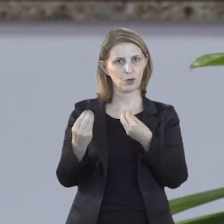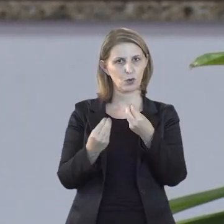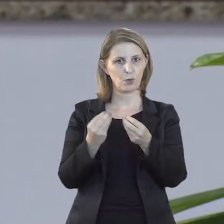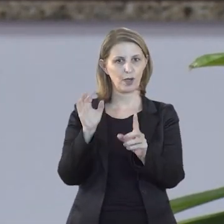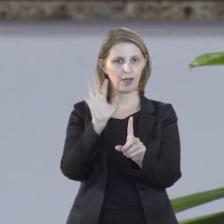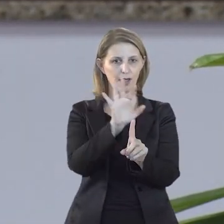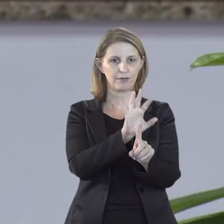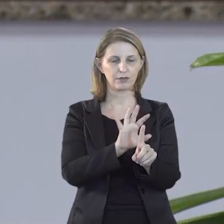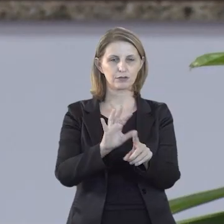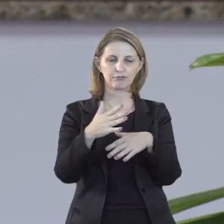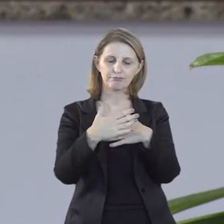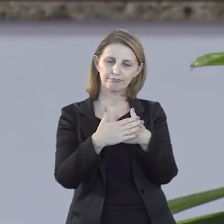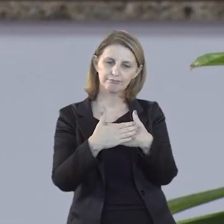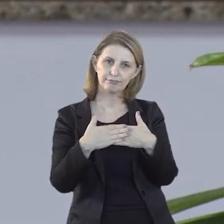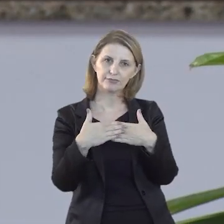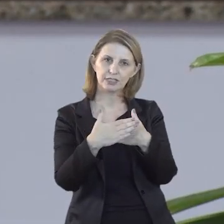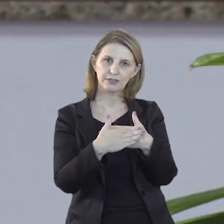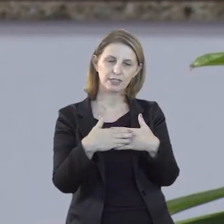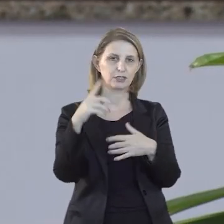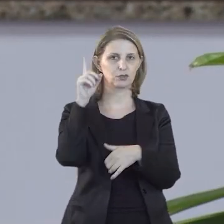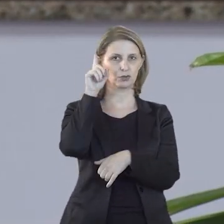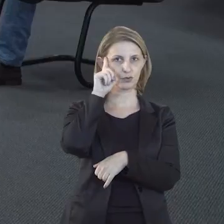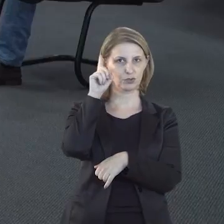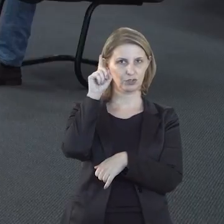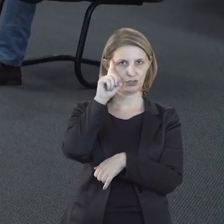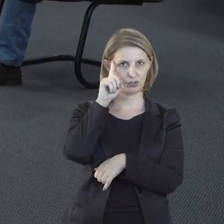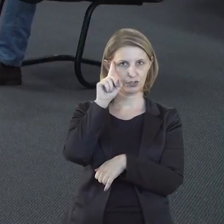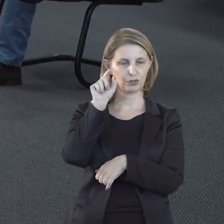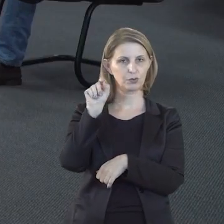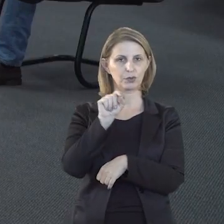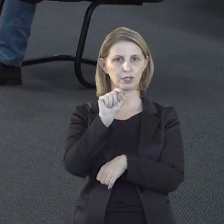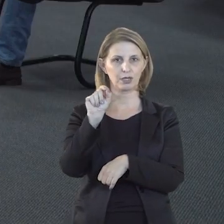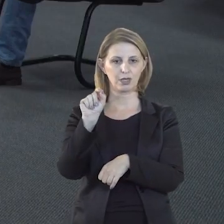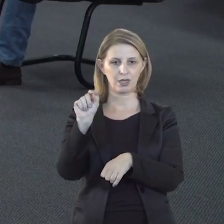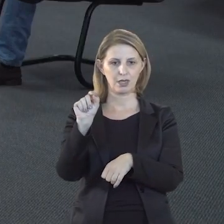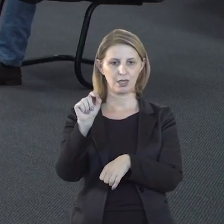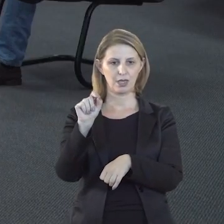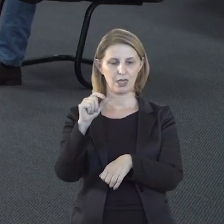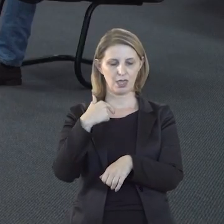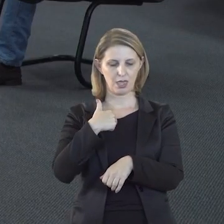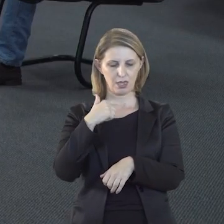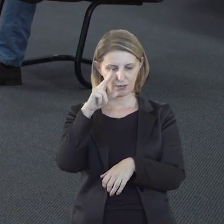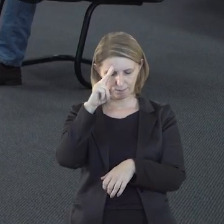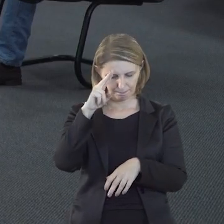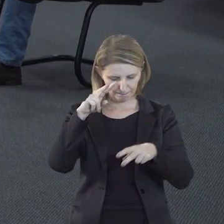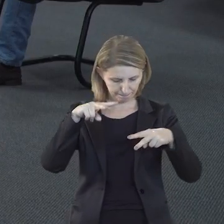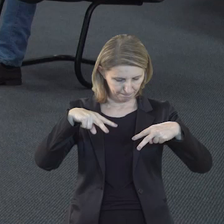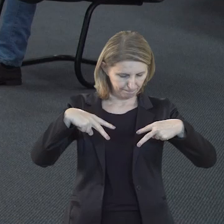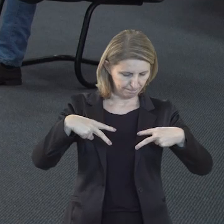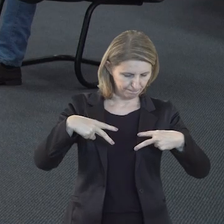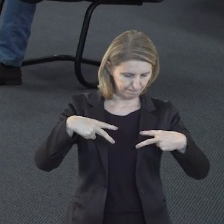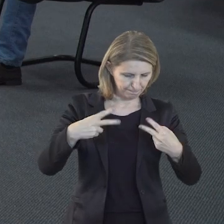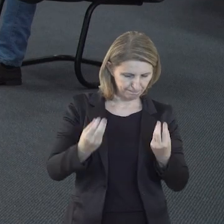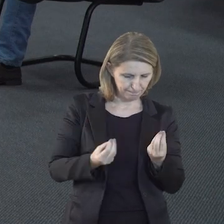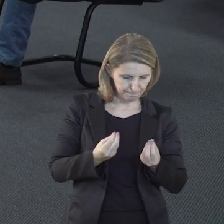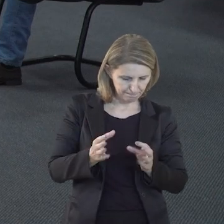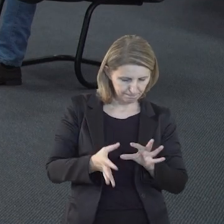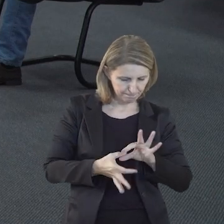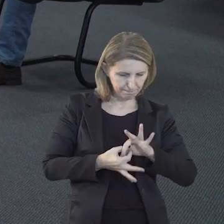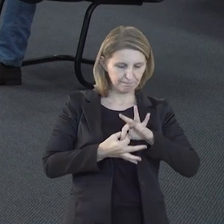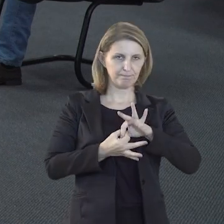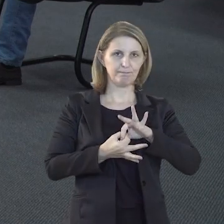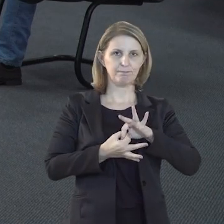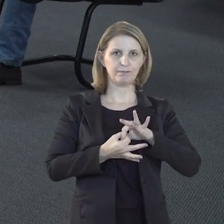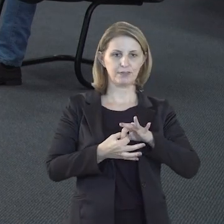pouquinho sobre a influência da afetividade no dia a dia, nessa questão da conexão consigo mesmo. Como que a gente faz para se